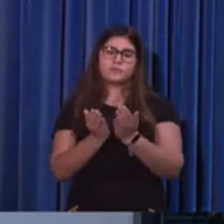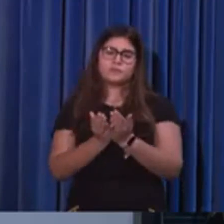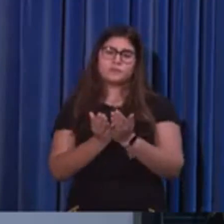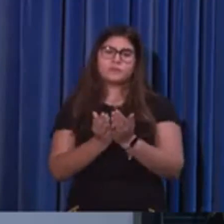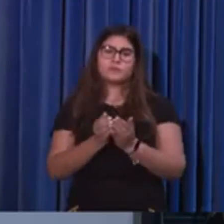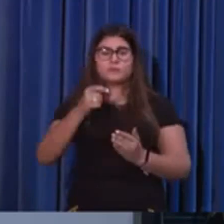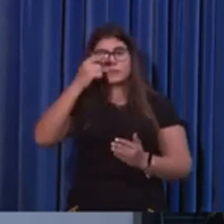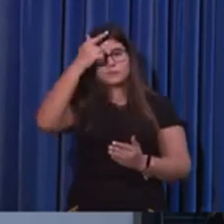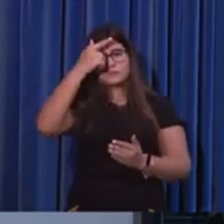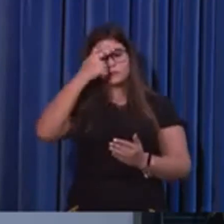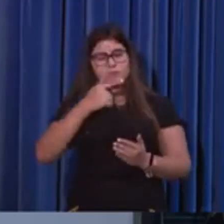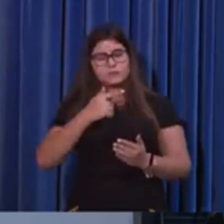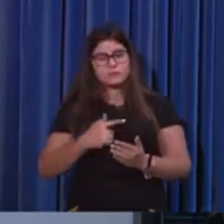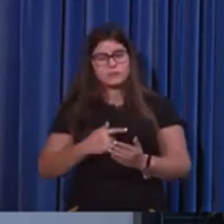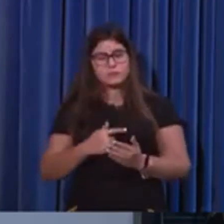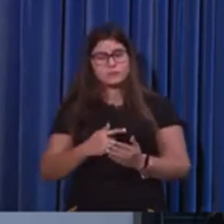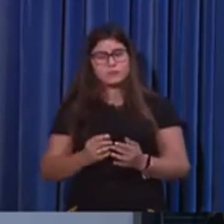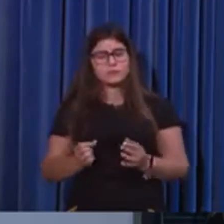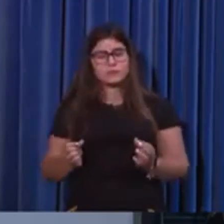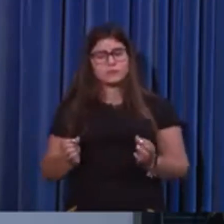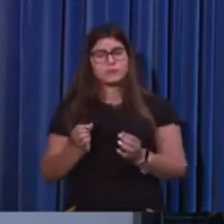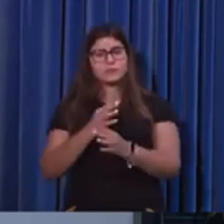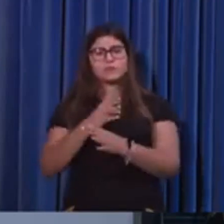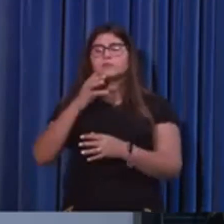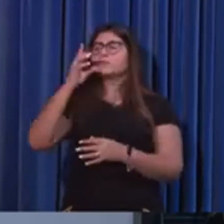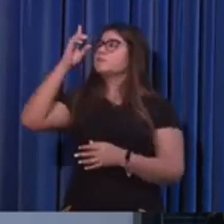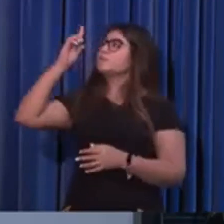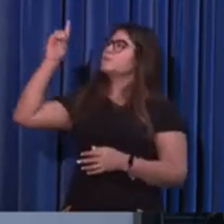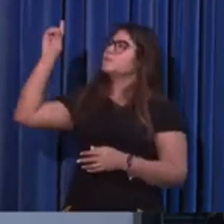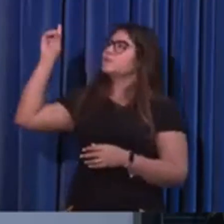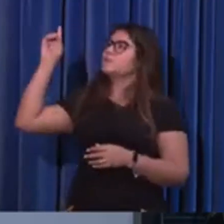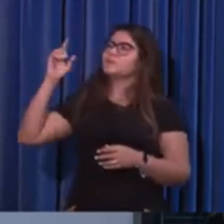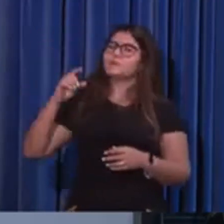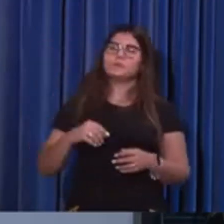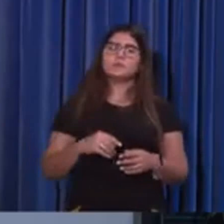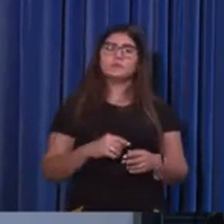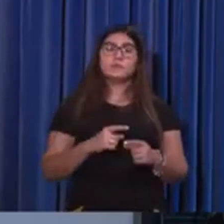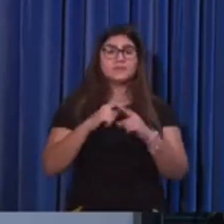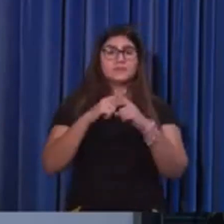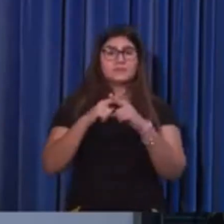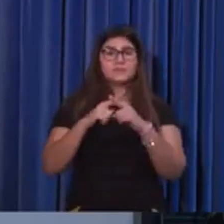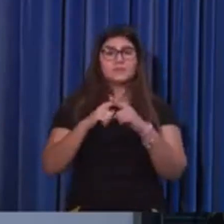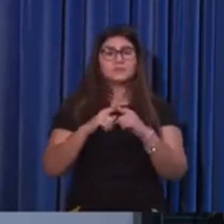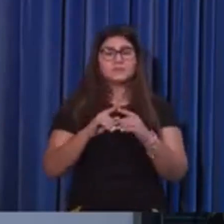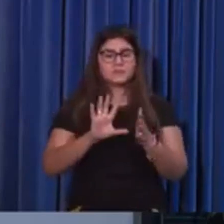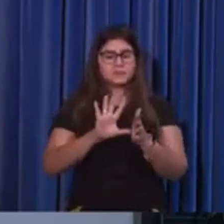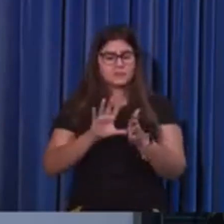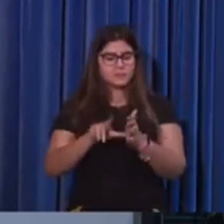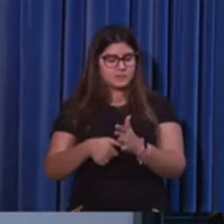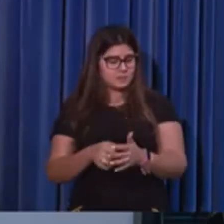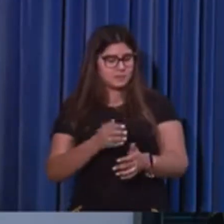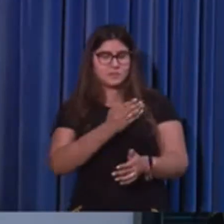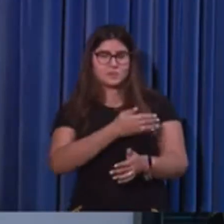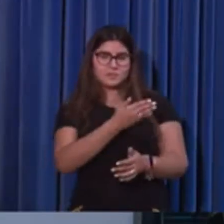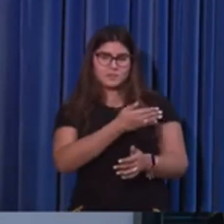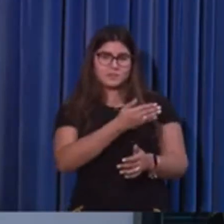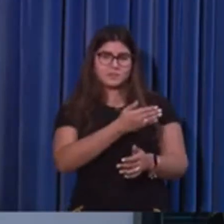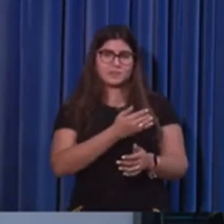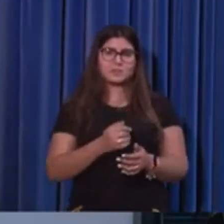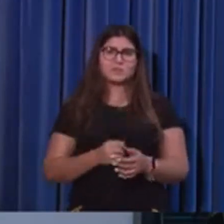caráter absoluto de Deus versus a corrupção do coração humano. O caráter imutável de Deus,